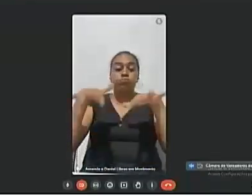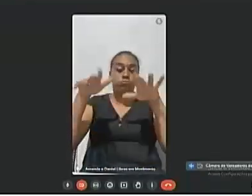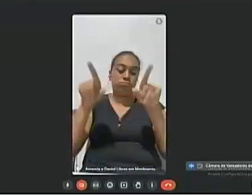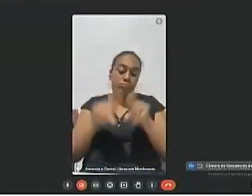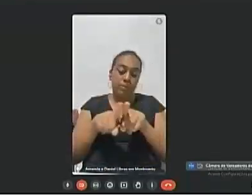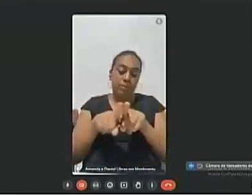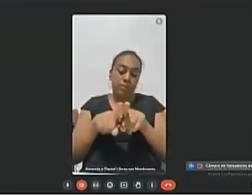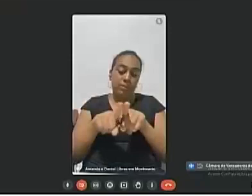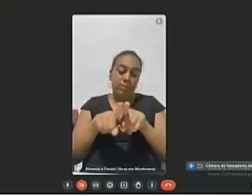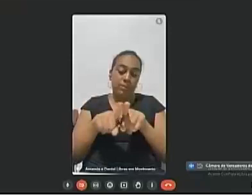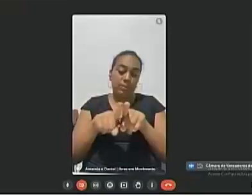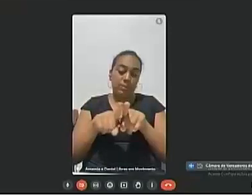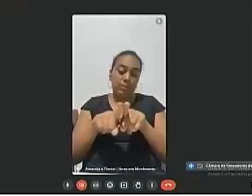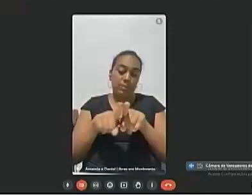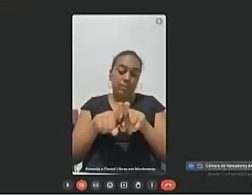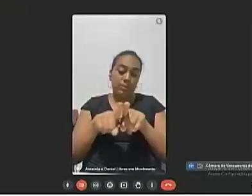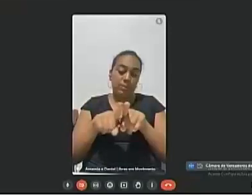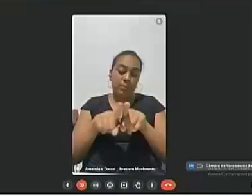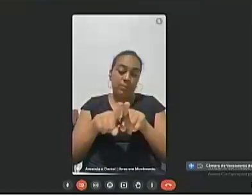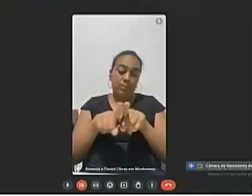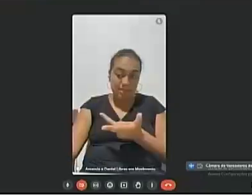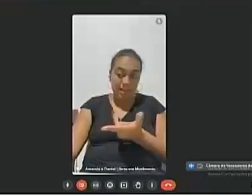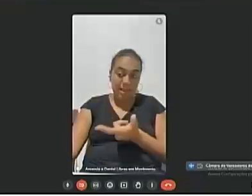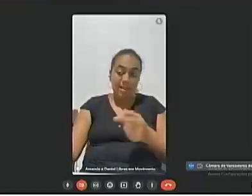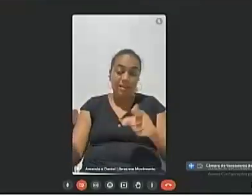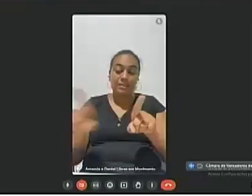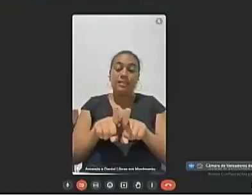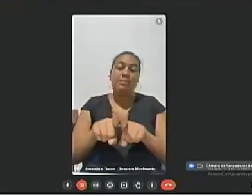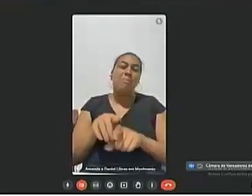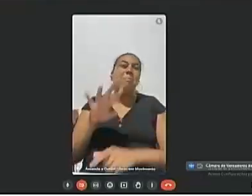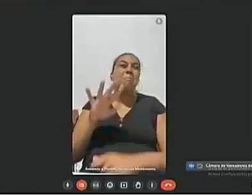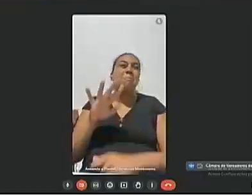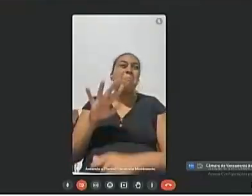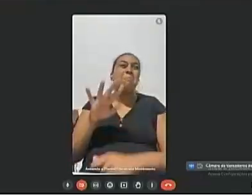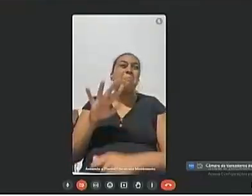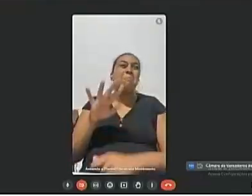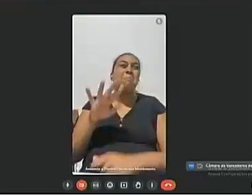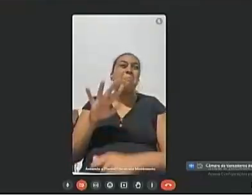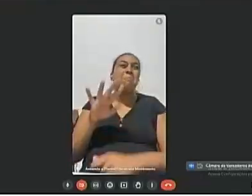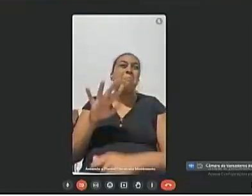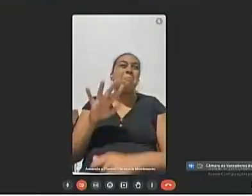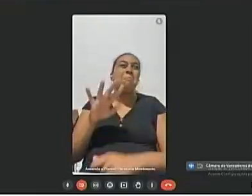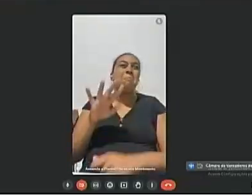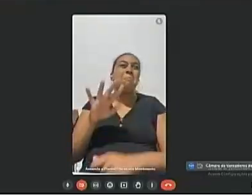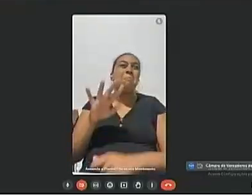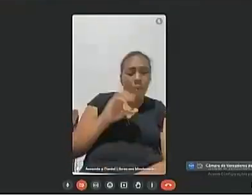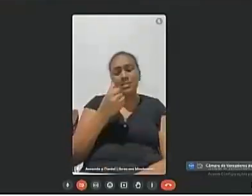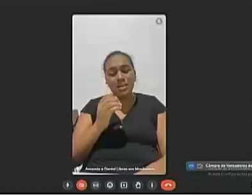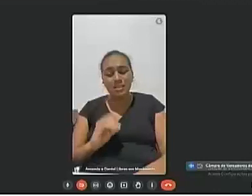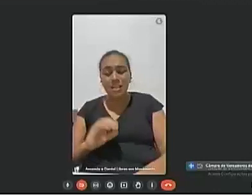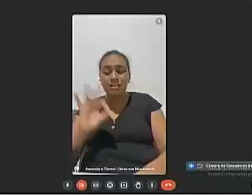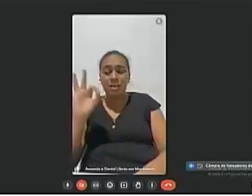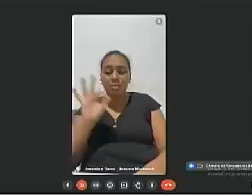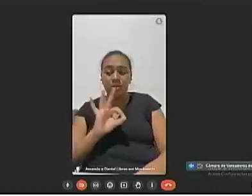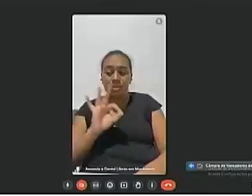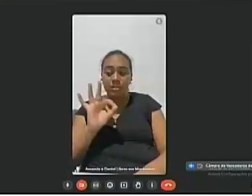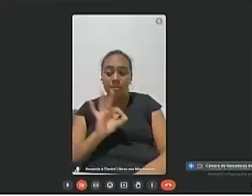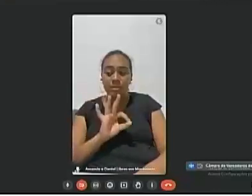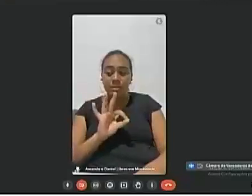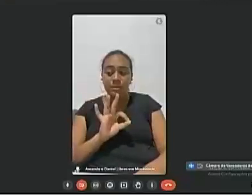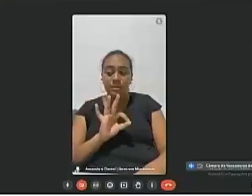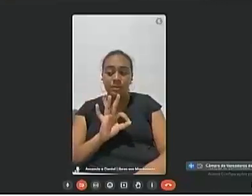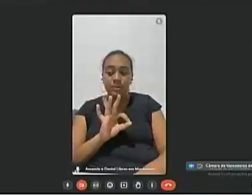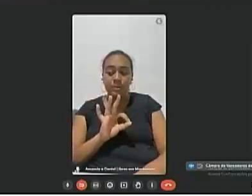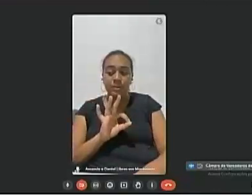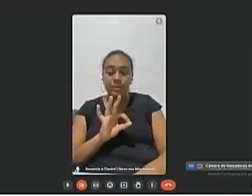ela acelera, diminui a lâmina de água em pelo menos 50% ou 60%, e isso reflete numa bacia por